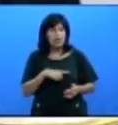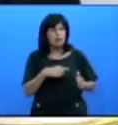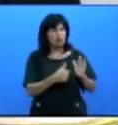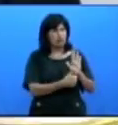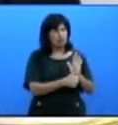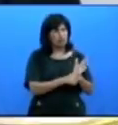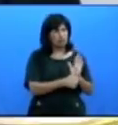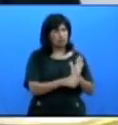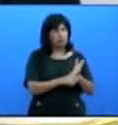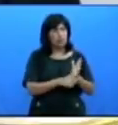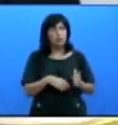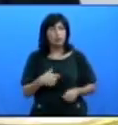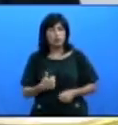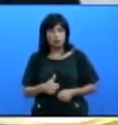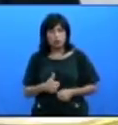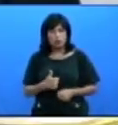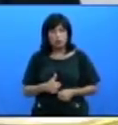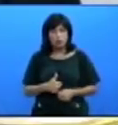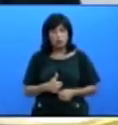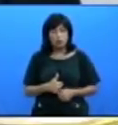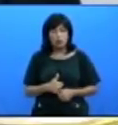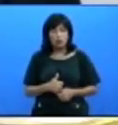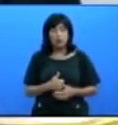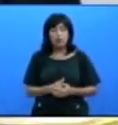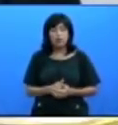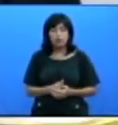os seus termos, as leis municipais